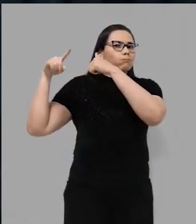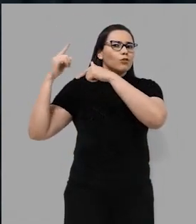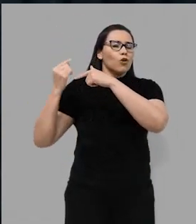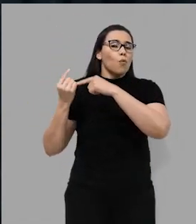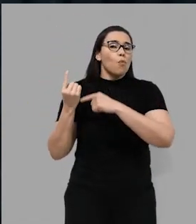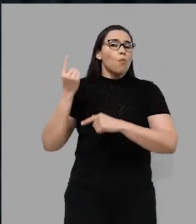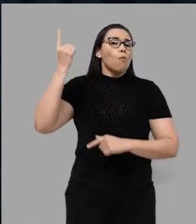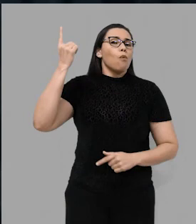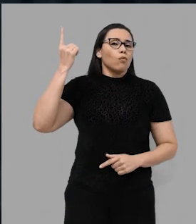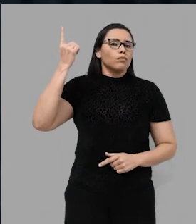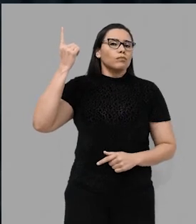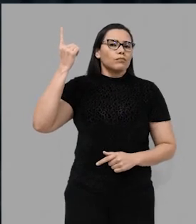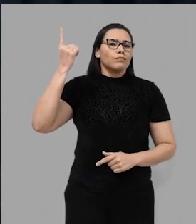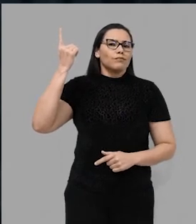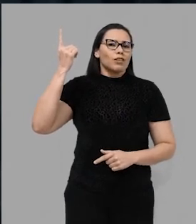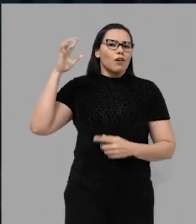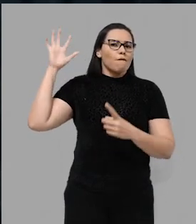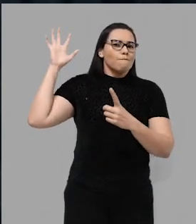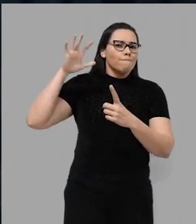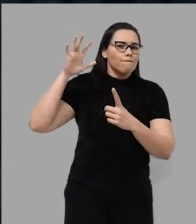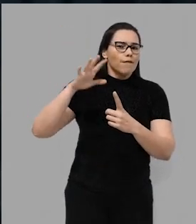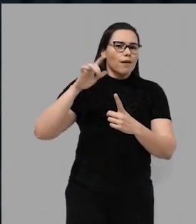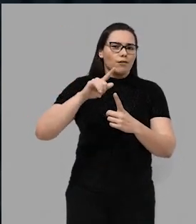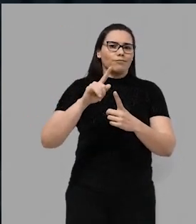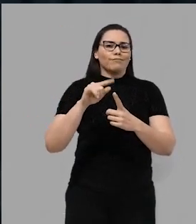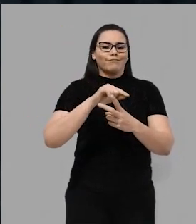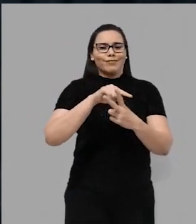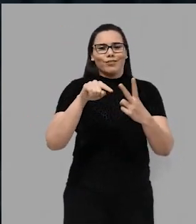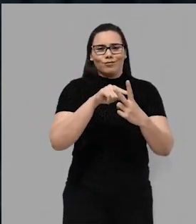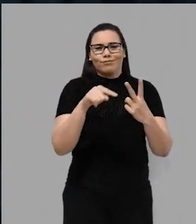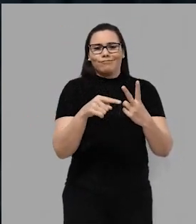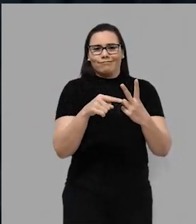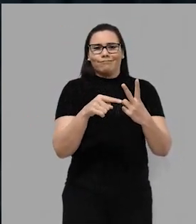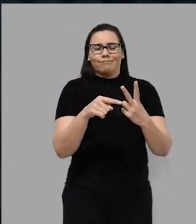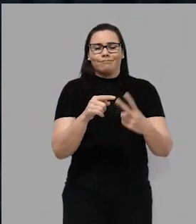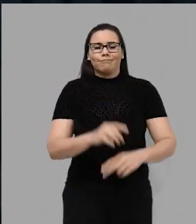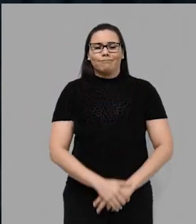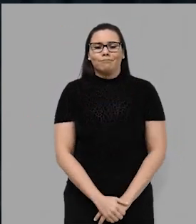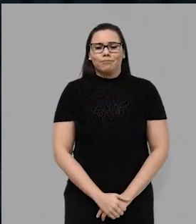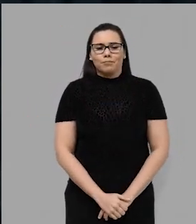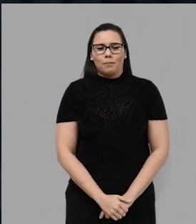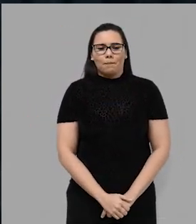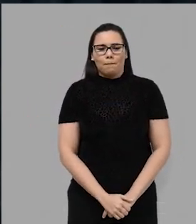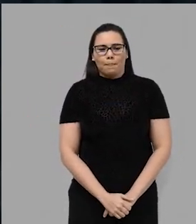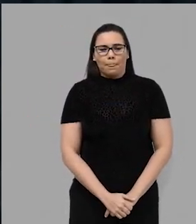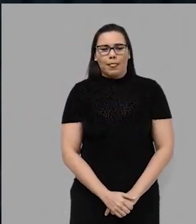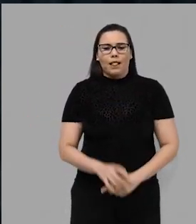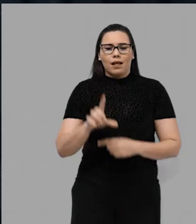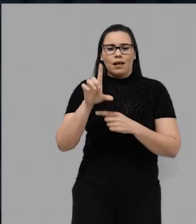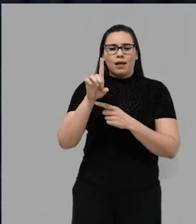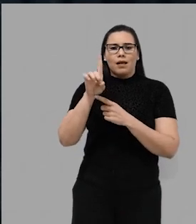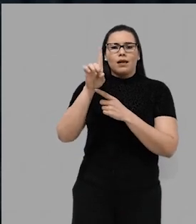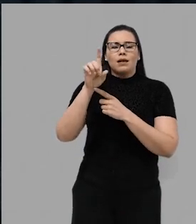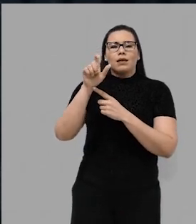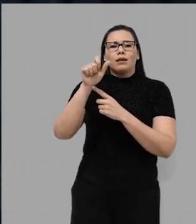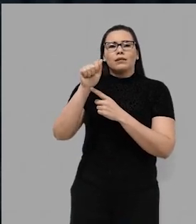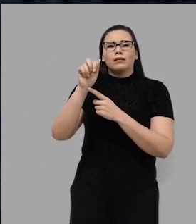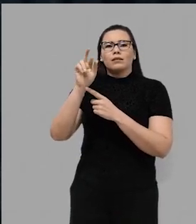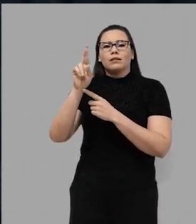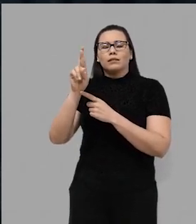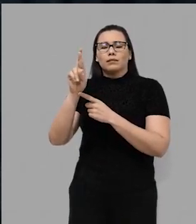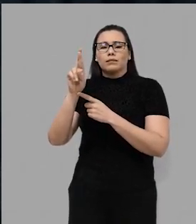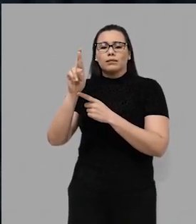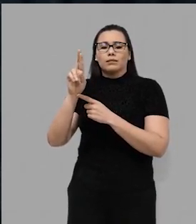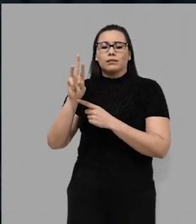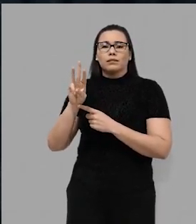comum. Simples assim, ok, pessoal? E aí, no caso, o Charles Darwin, por acreditar,